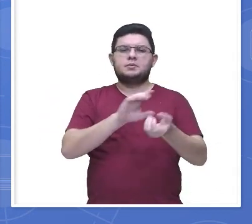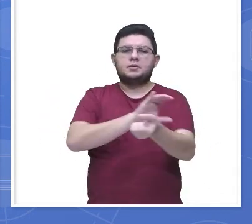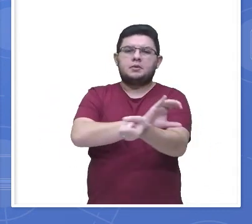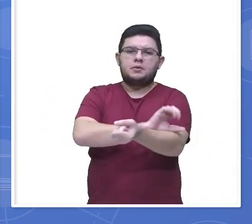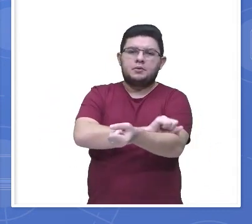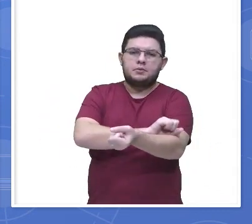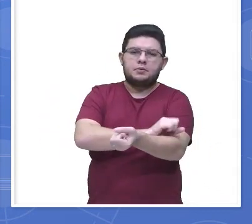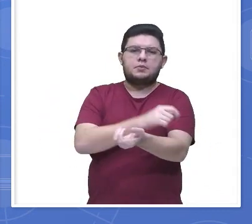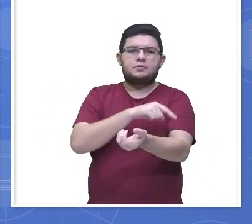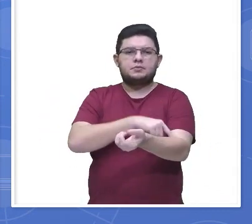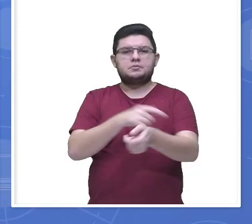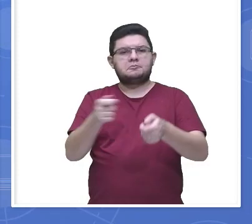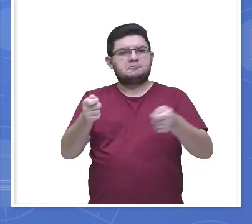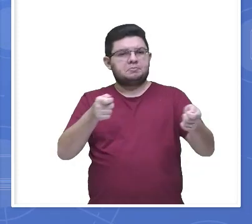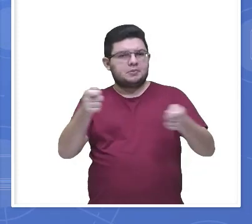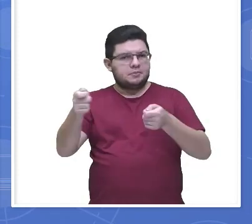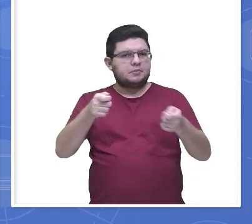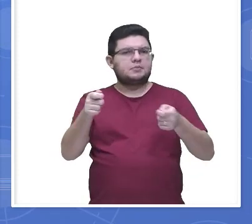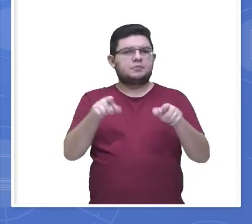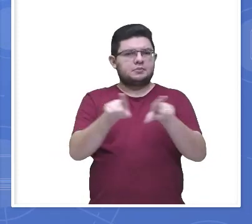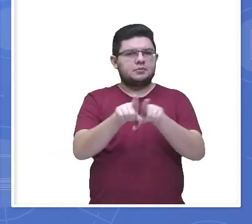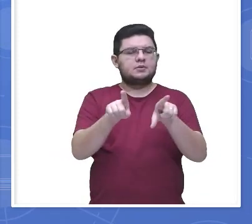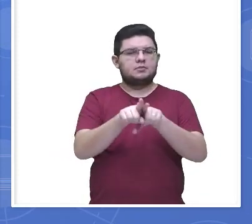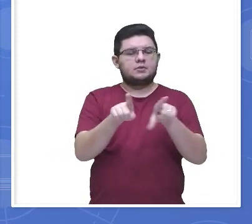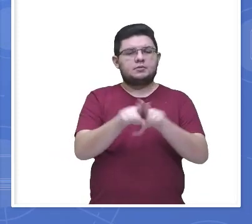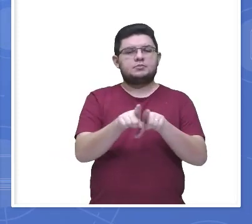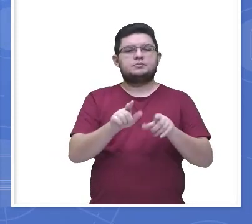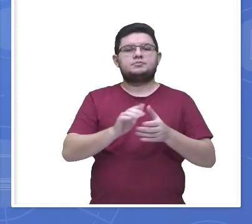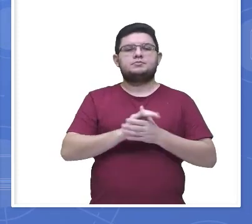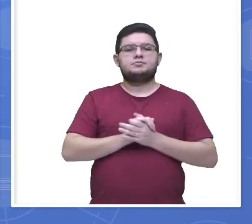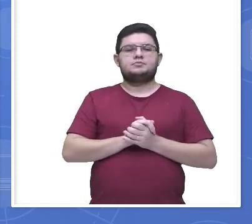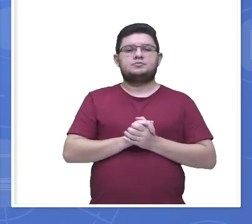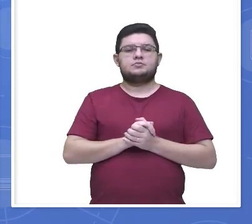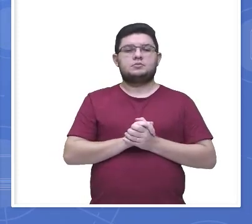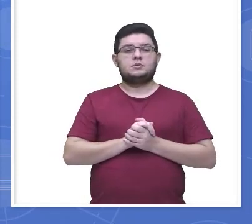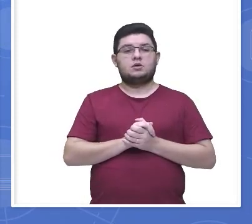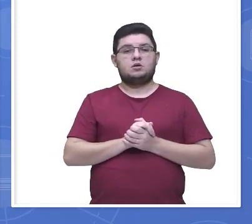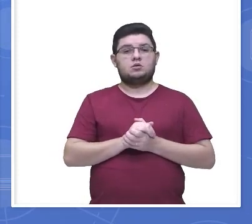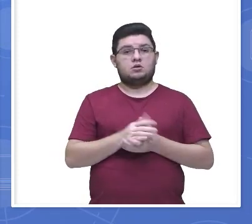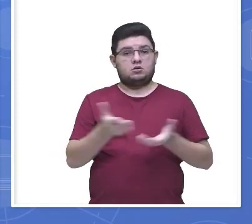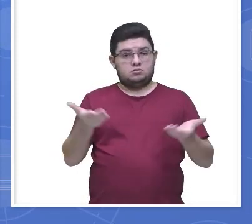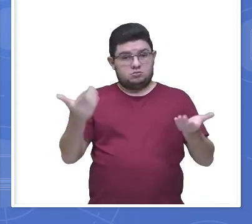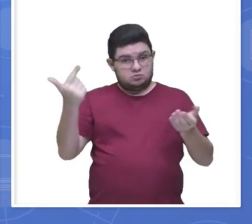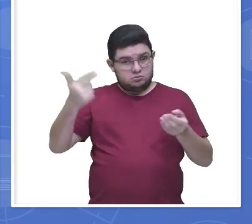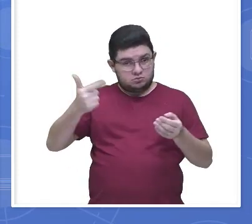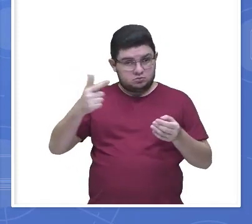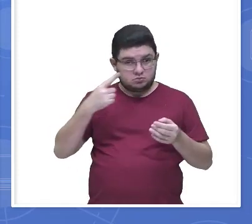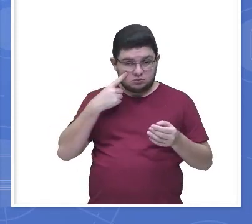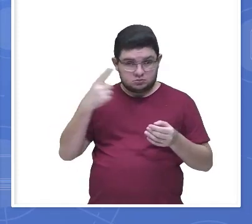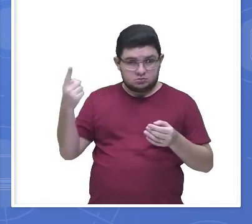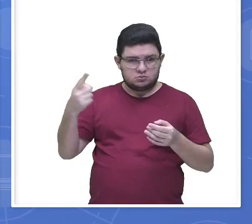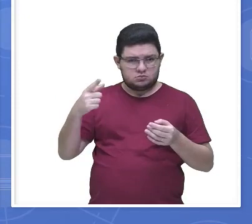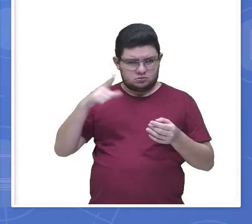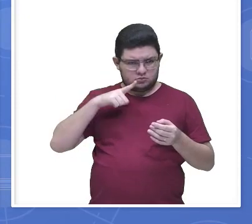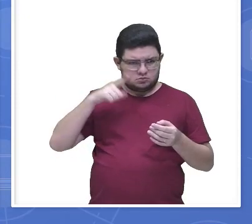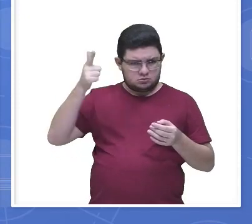também o controle da pressão arterial, no caso a pressão arterial, certo? Então essa foi a nossa segunda questão. Temos mais